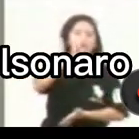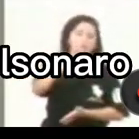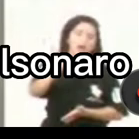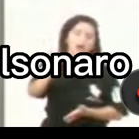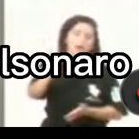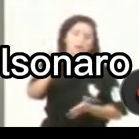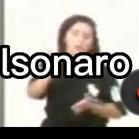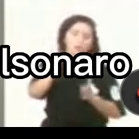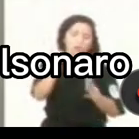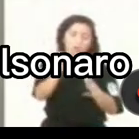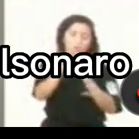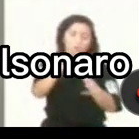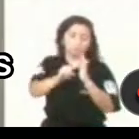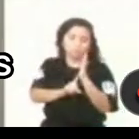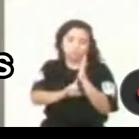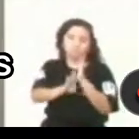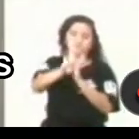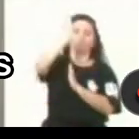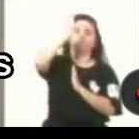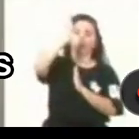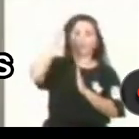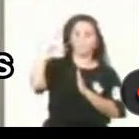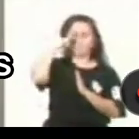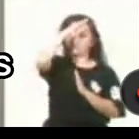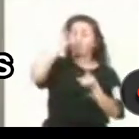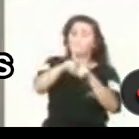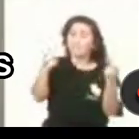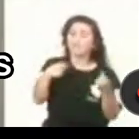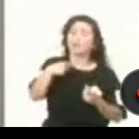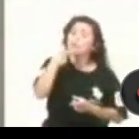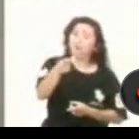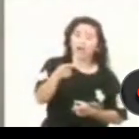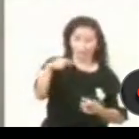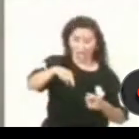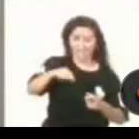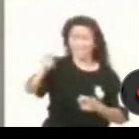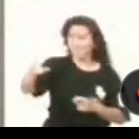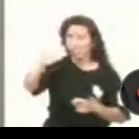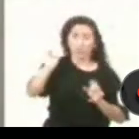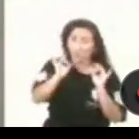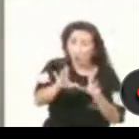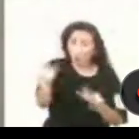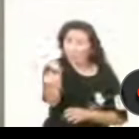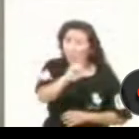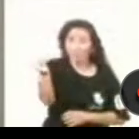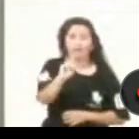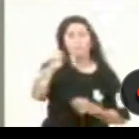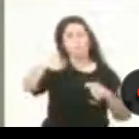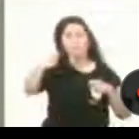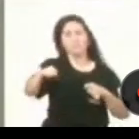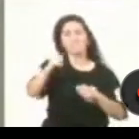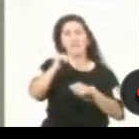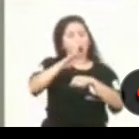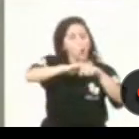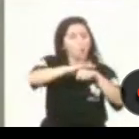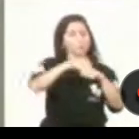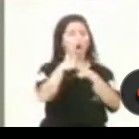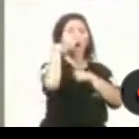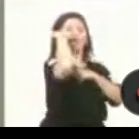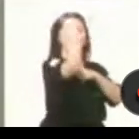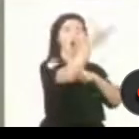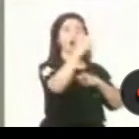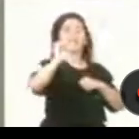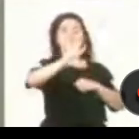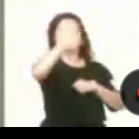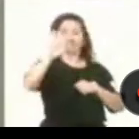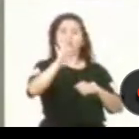votação expressa ao presidente Bolsonaro. Mas o papel de vocês não se limita a Goiás. Fale com os parentes fora de Goiás. Fale